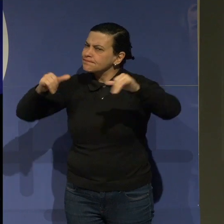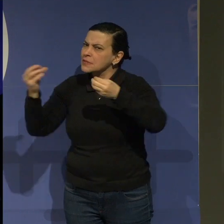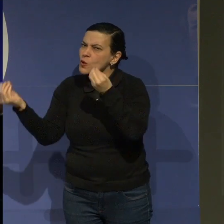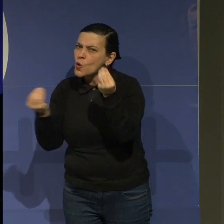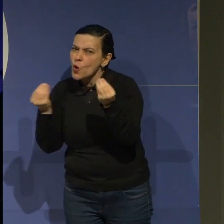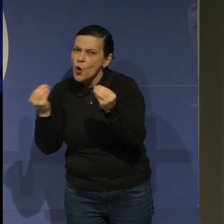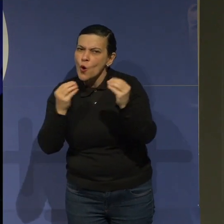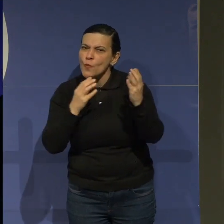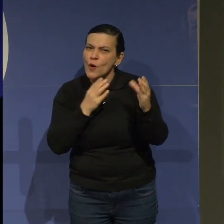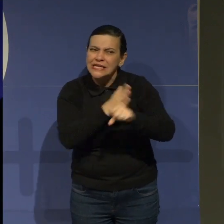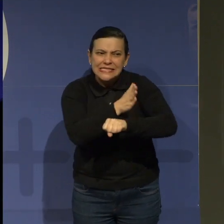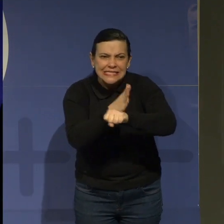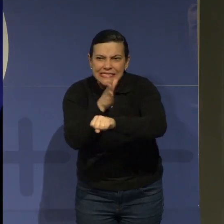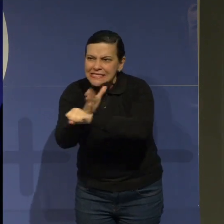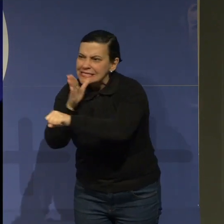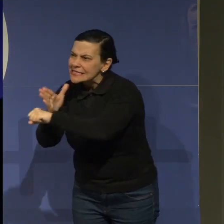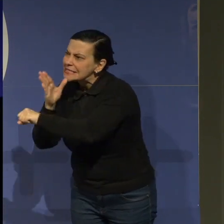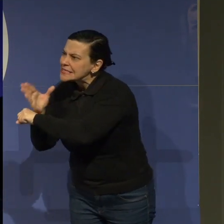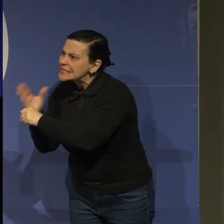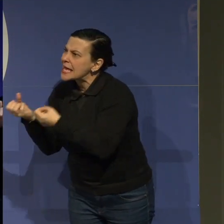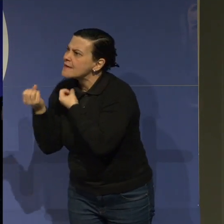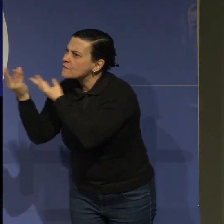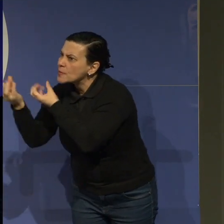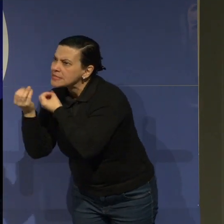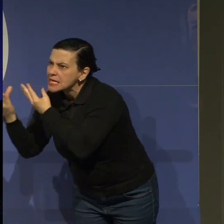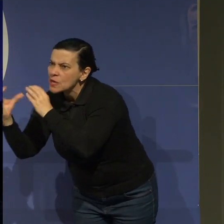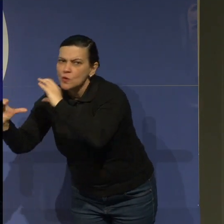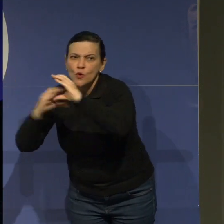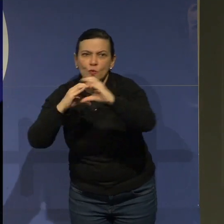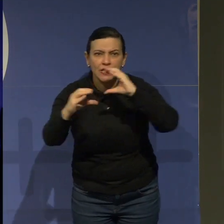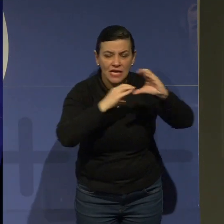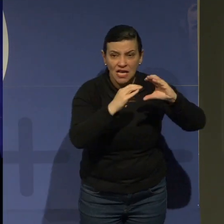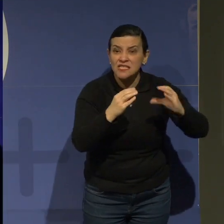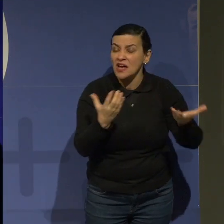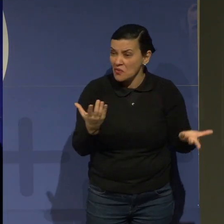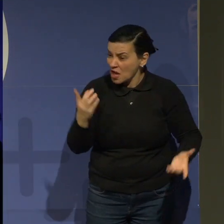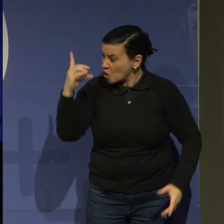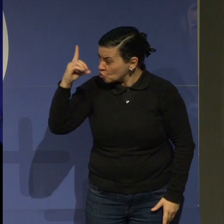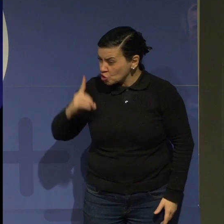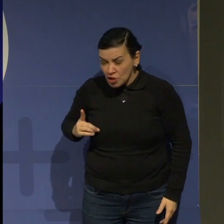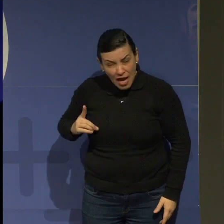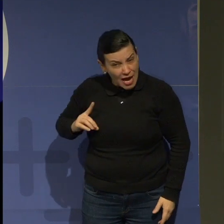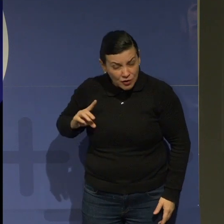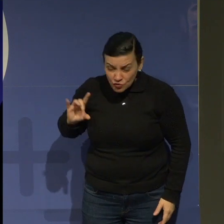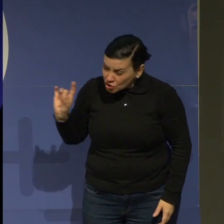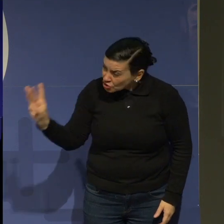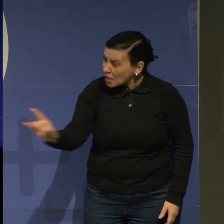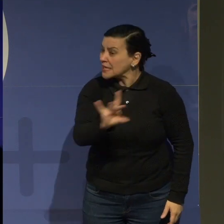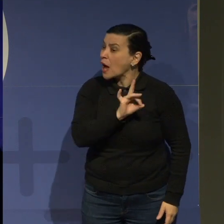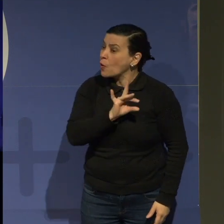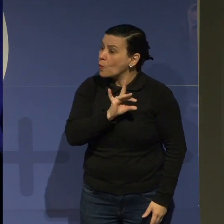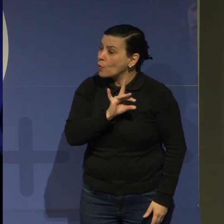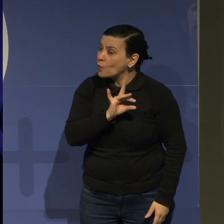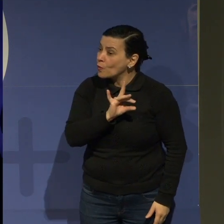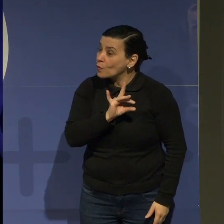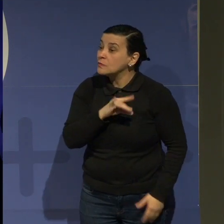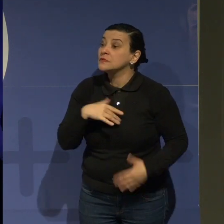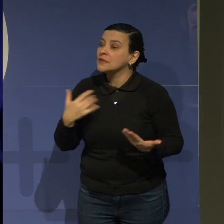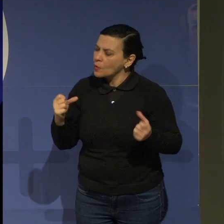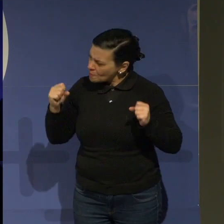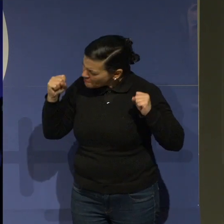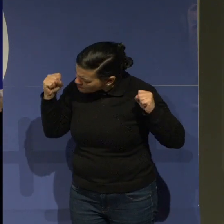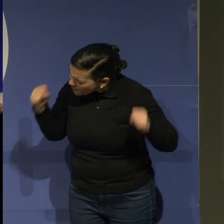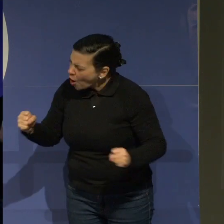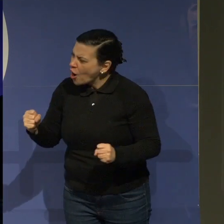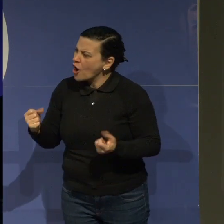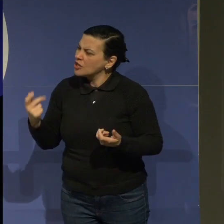viabilizar mais acessos à informação, que é um direito básico de qualquer ser humano. Então, a gente pode usar, assim,